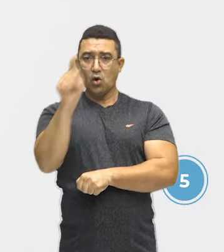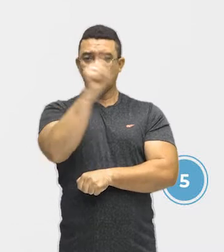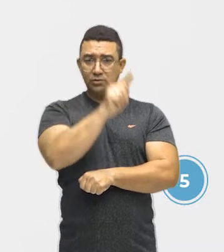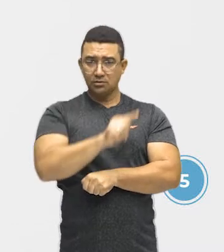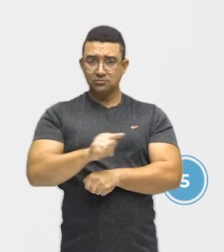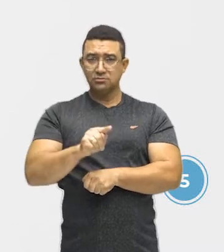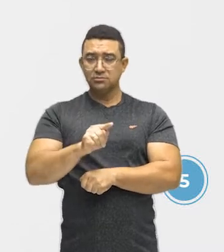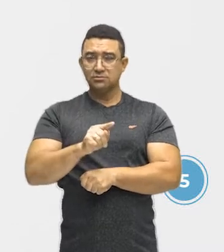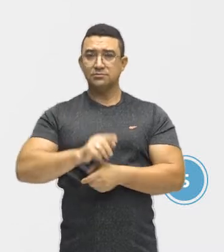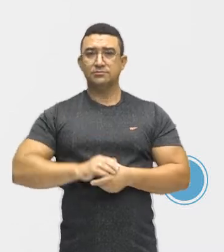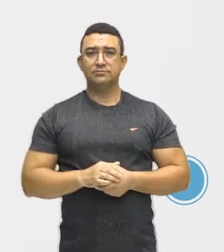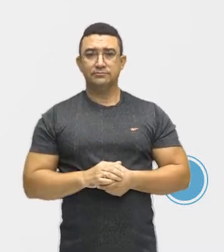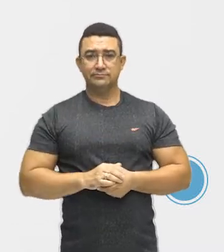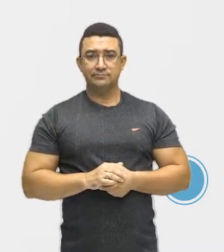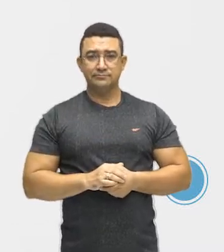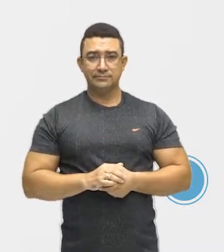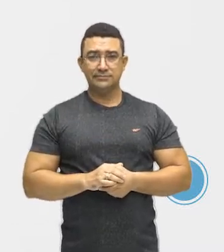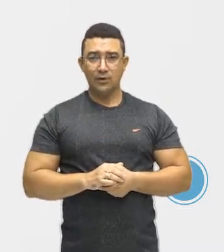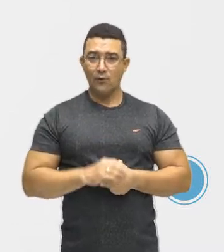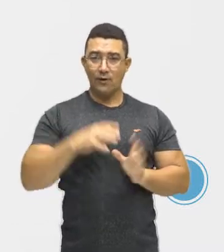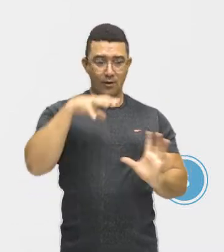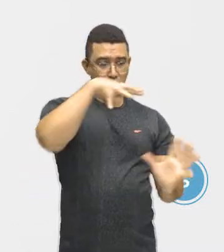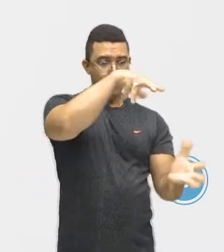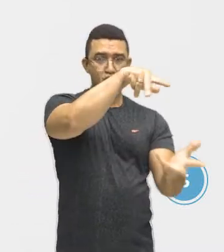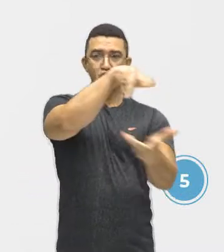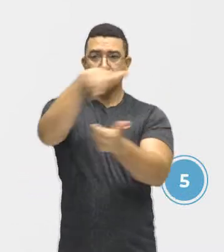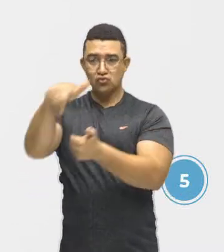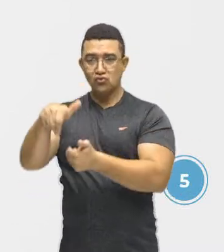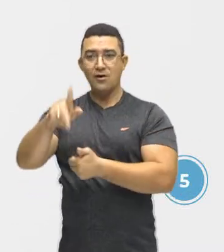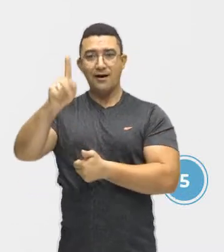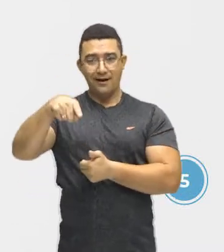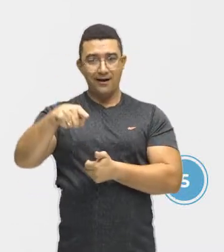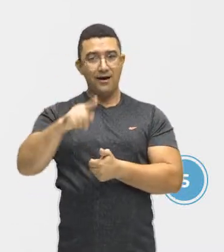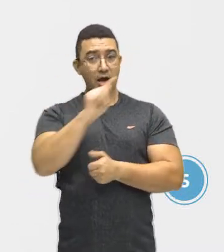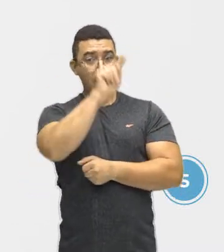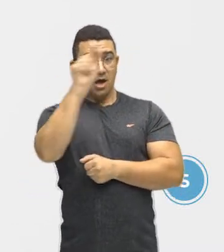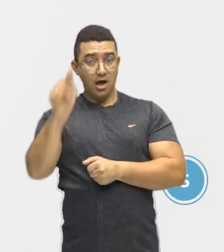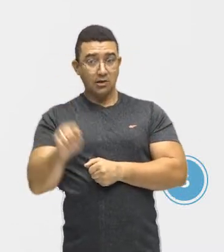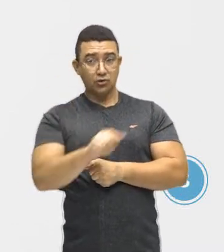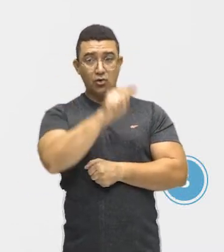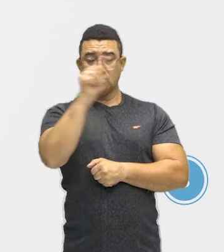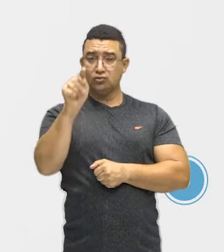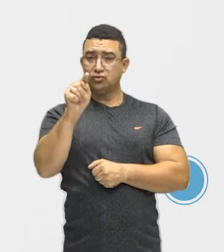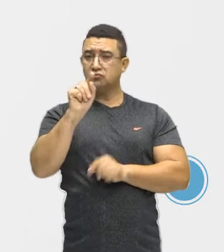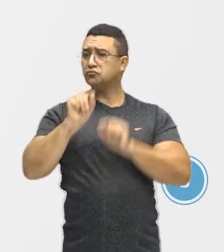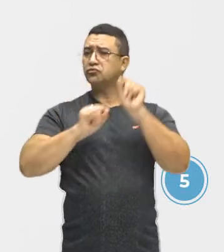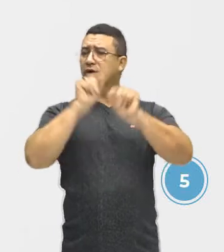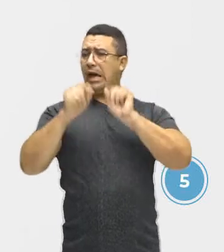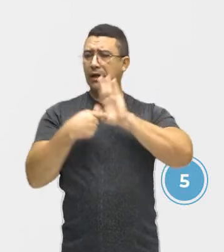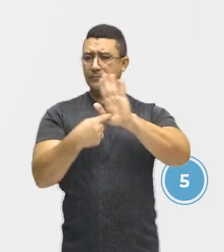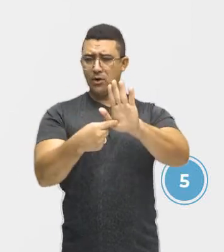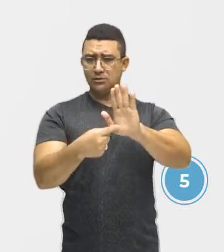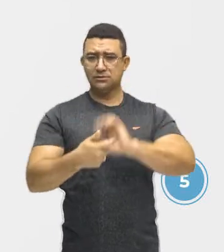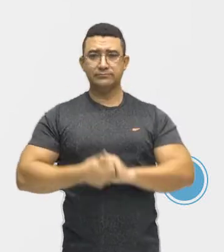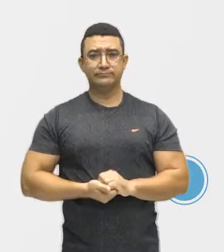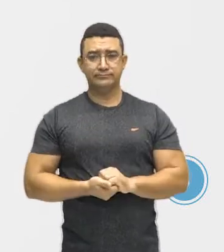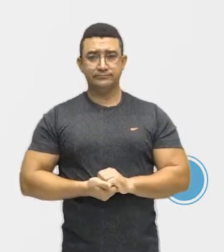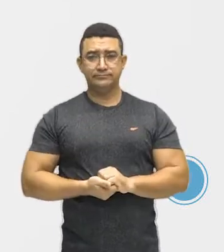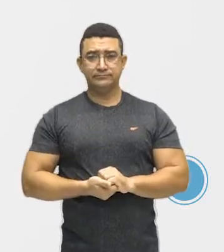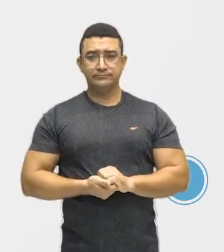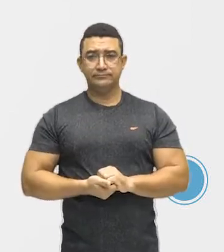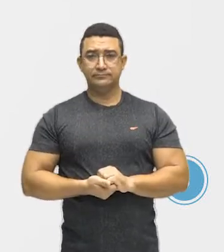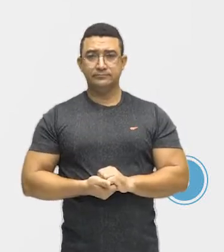terra é redonda. Muito bem, a terra é redonda. Então temos aí, a terra é redonda. O que ela indica? Ela indica o